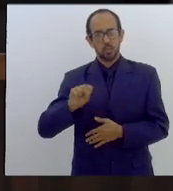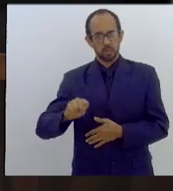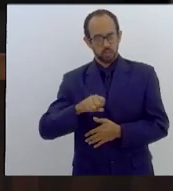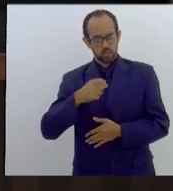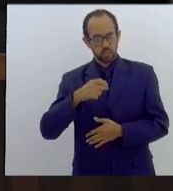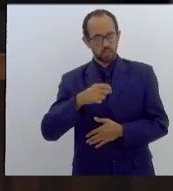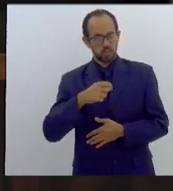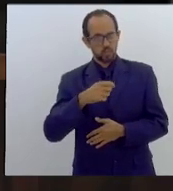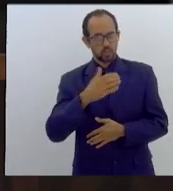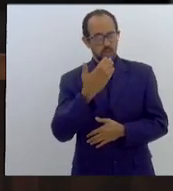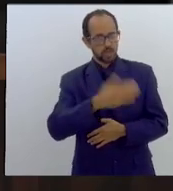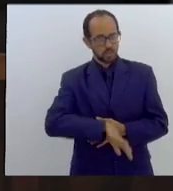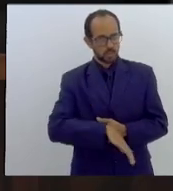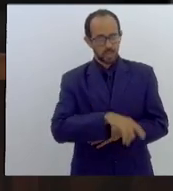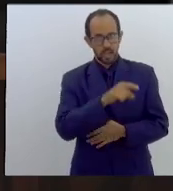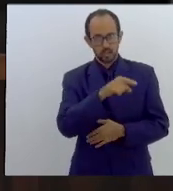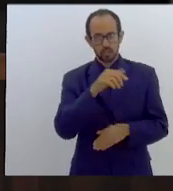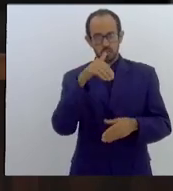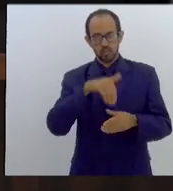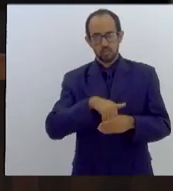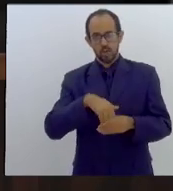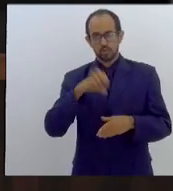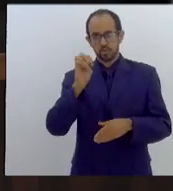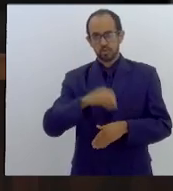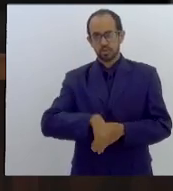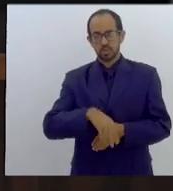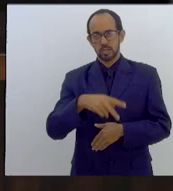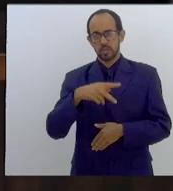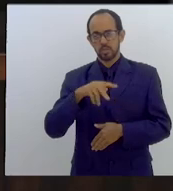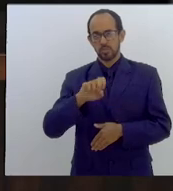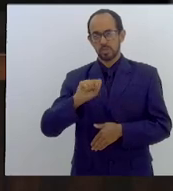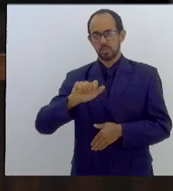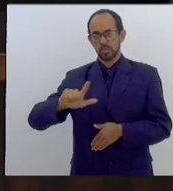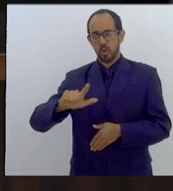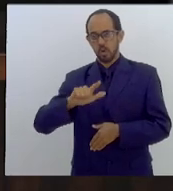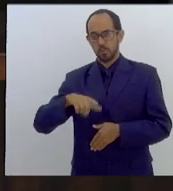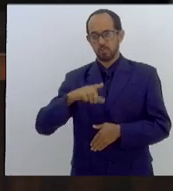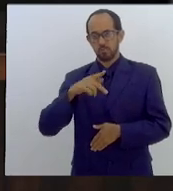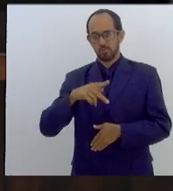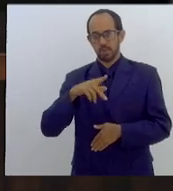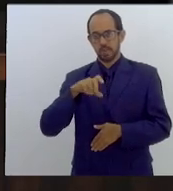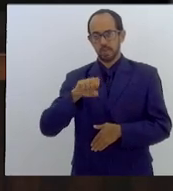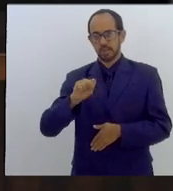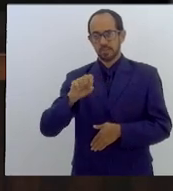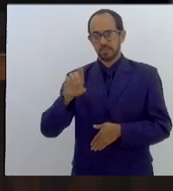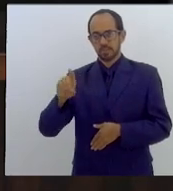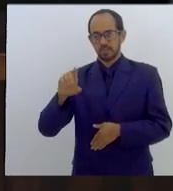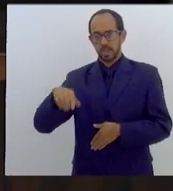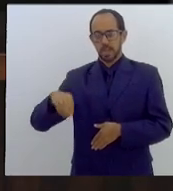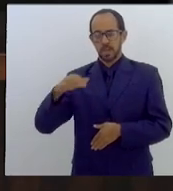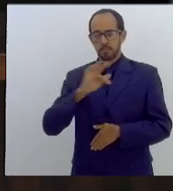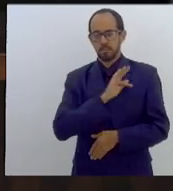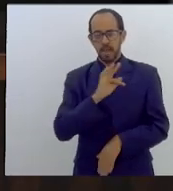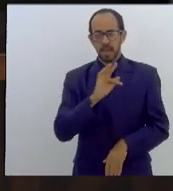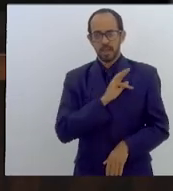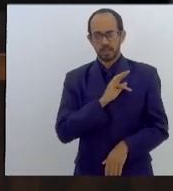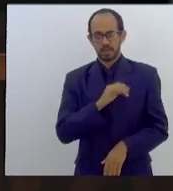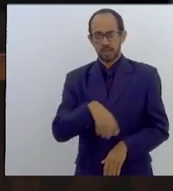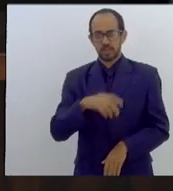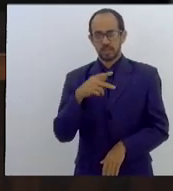estão, rejeitada com voto favorável da bancada do PSOL, PSD, deputada Marta, deputado